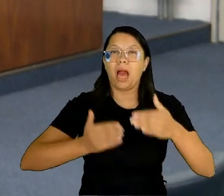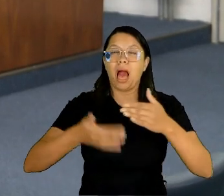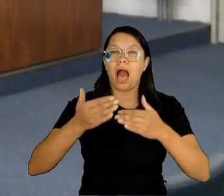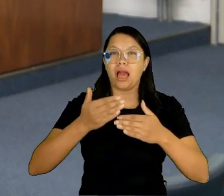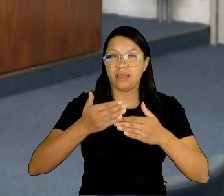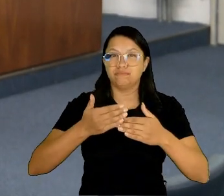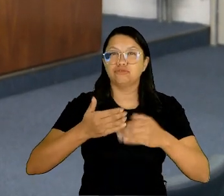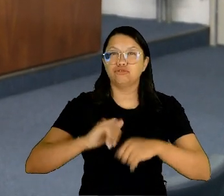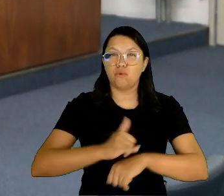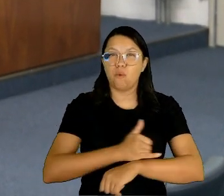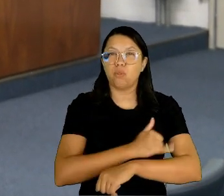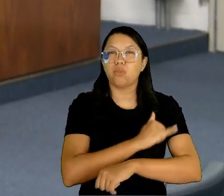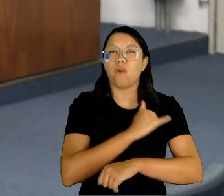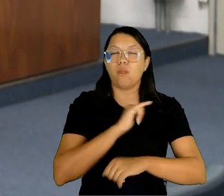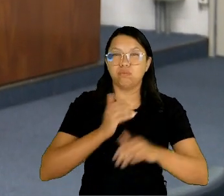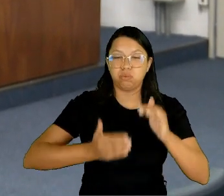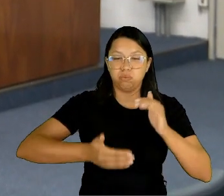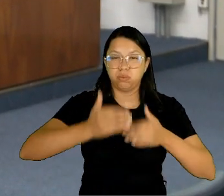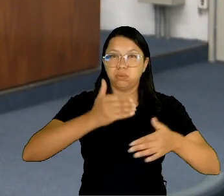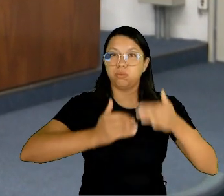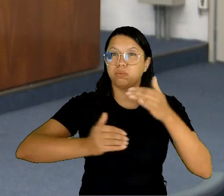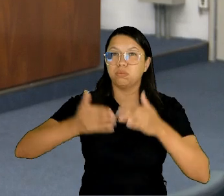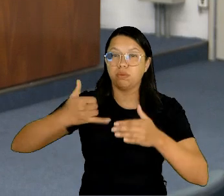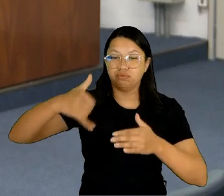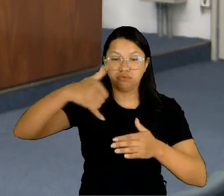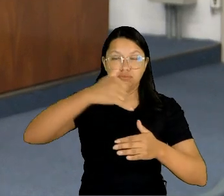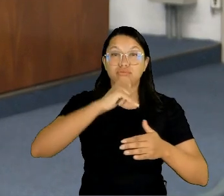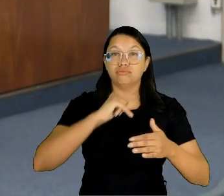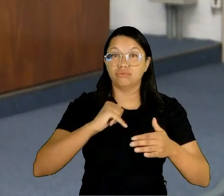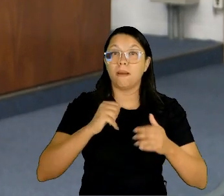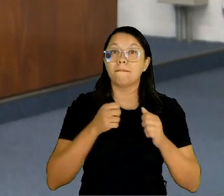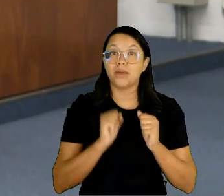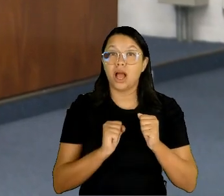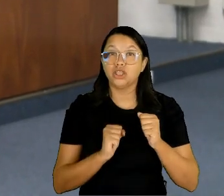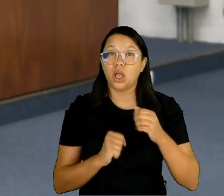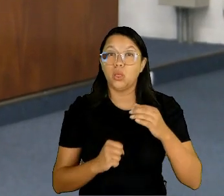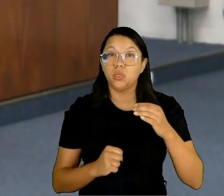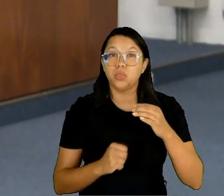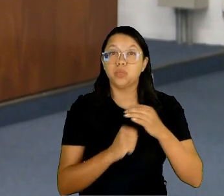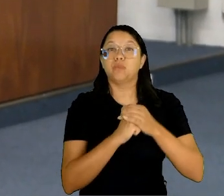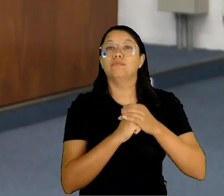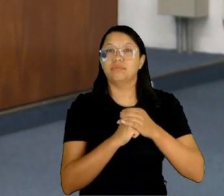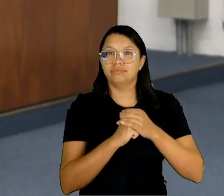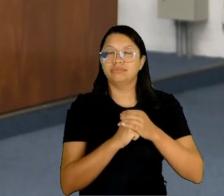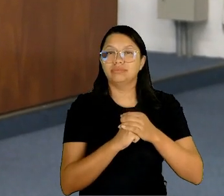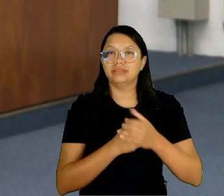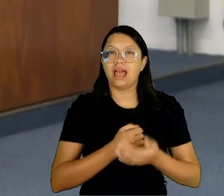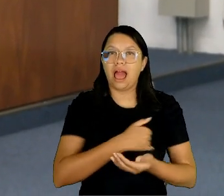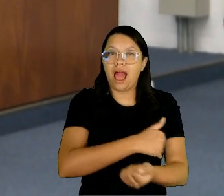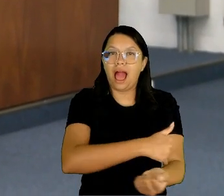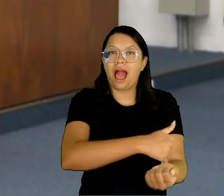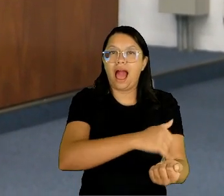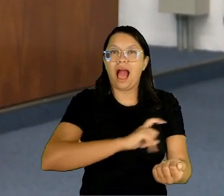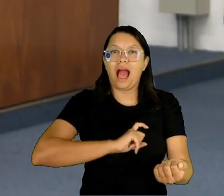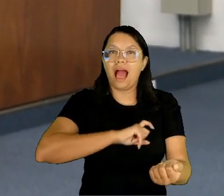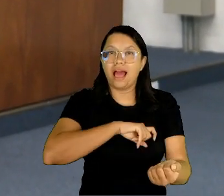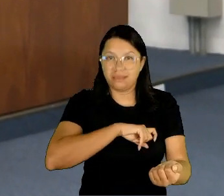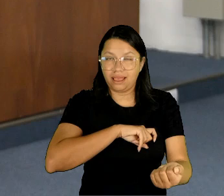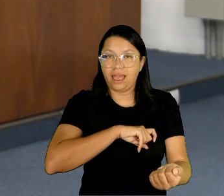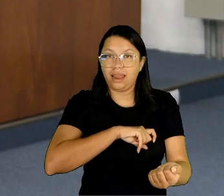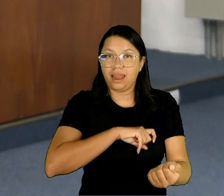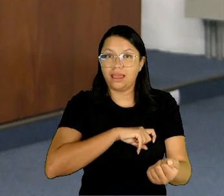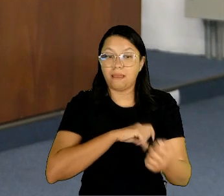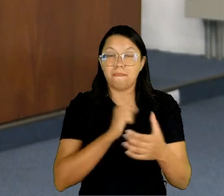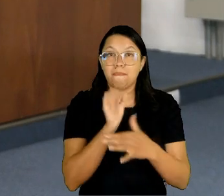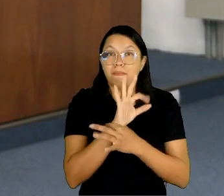placa de gordura na artéria e que pode, eventualmente, obstruir a artéria ou até ter um trombo que bloqueia o fluxo